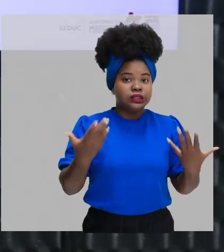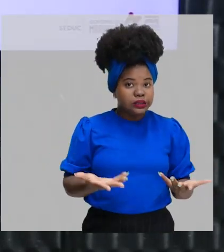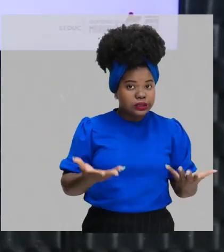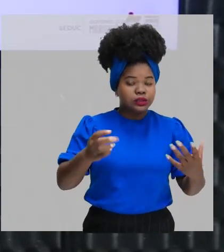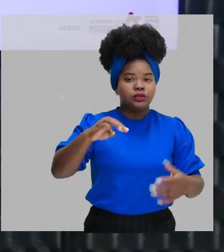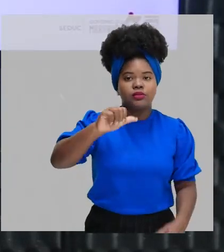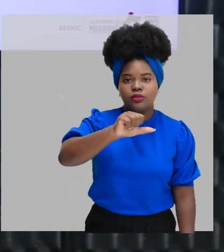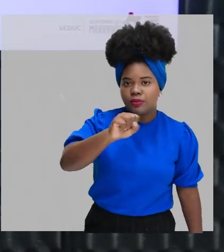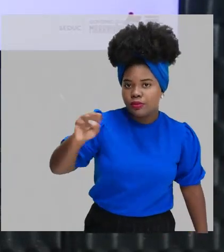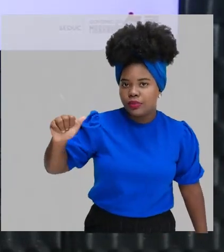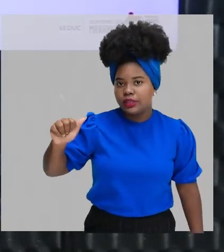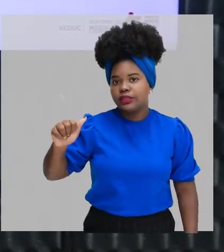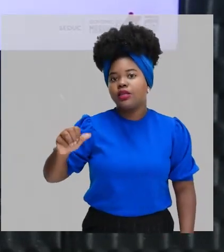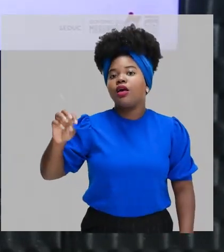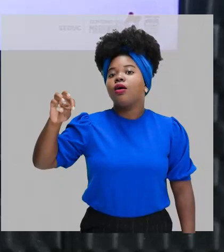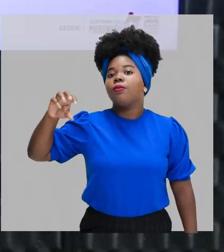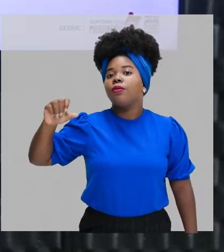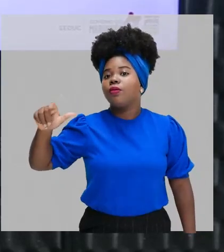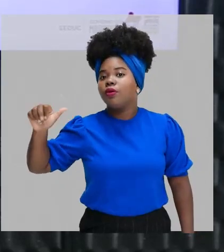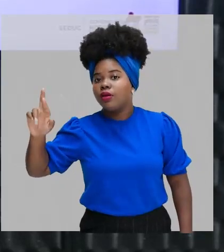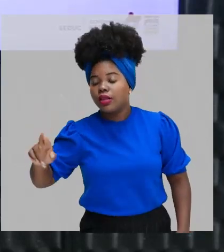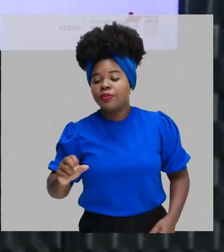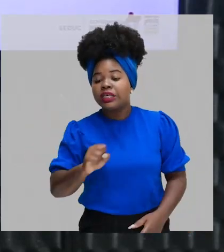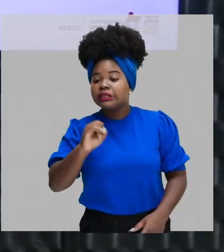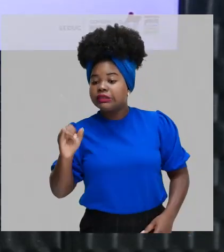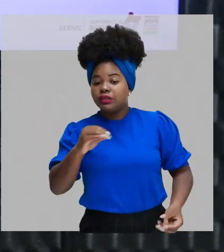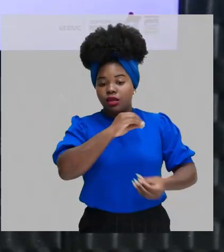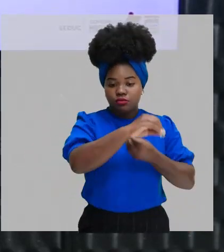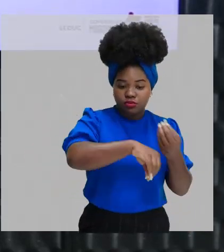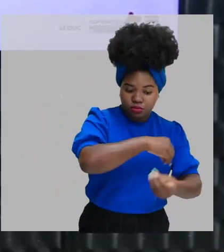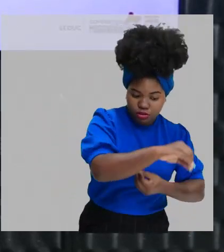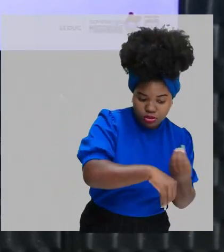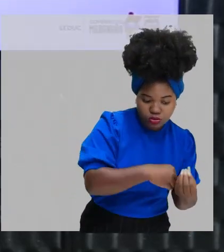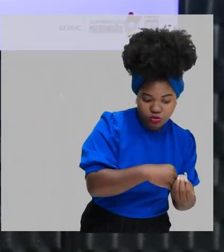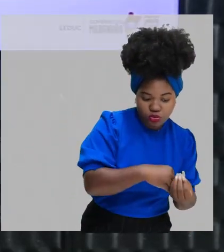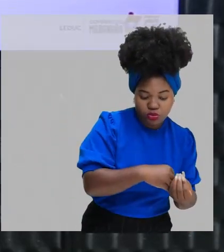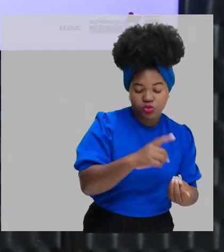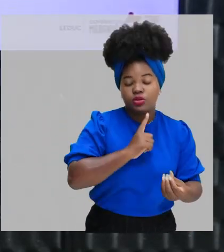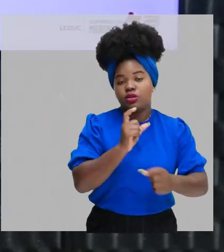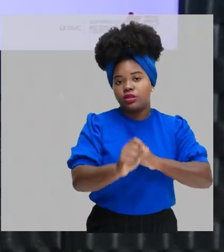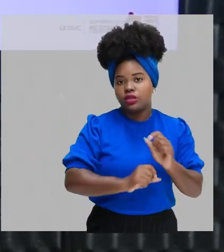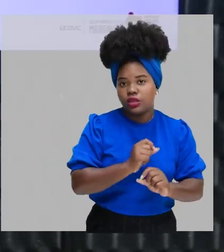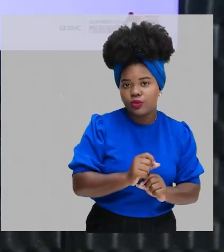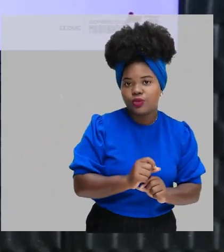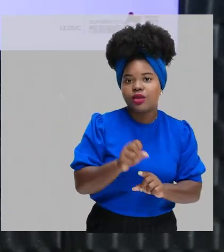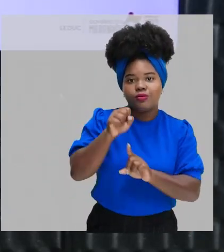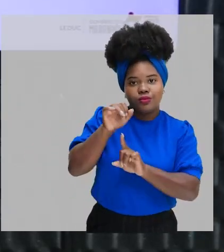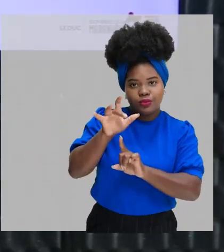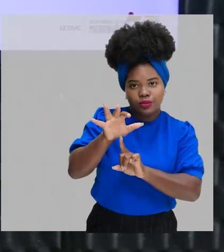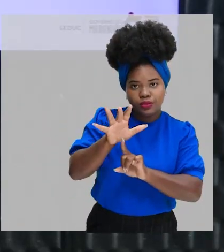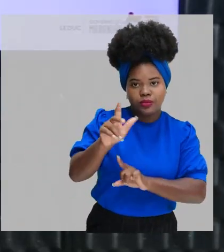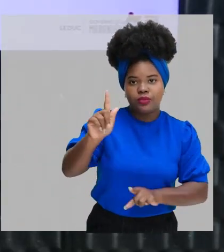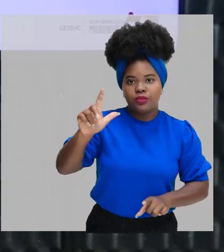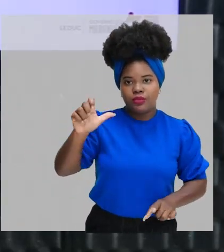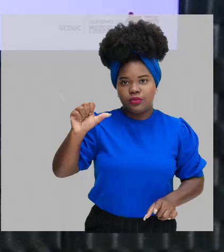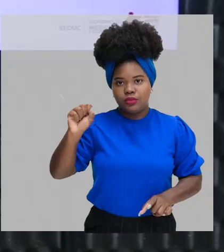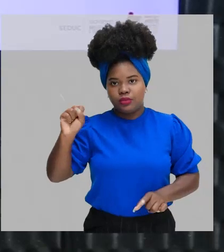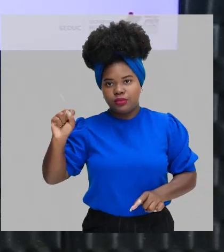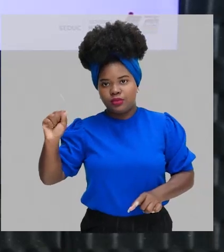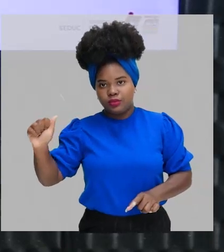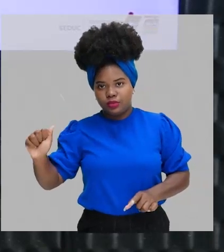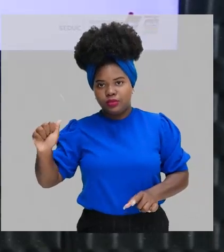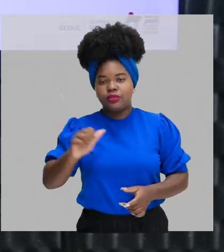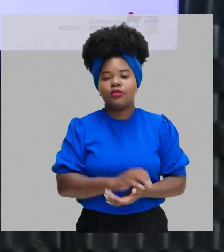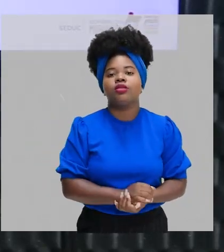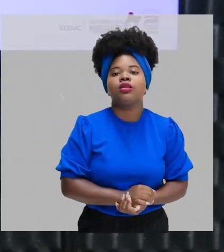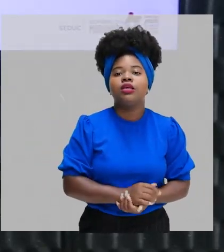molar, ok? E se a substância estiver no estado gasoso, nós vamos ter o